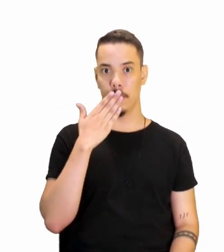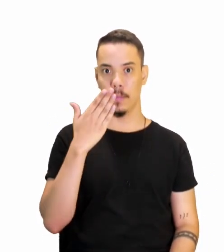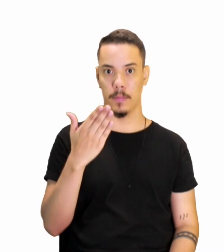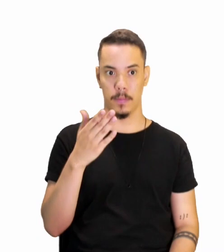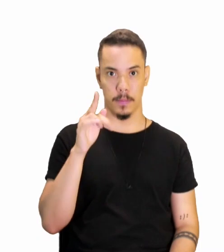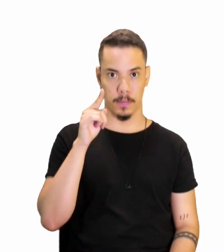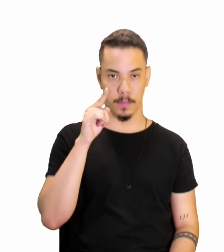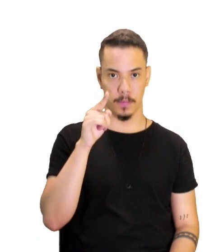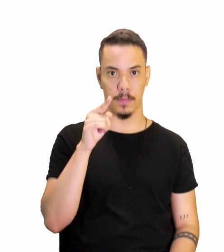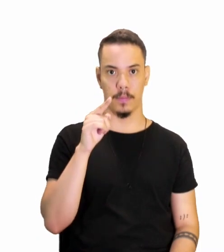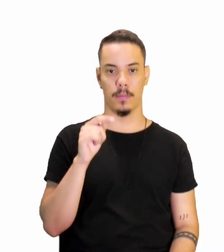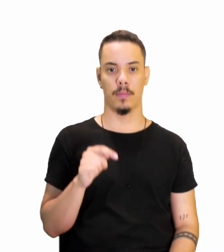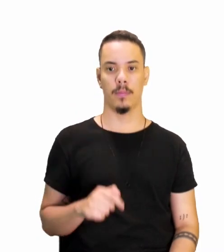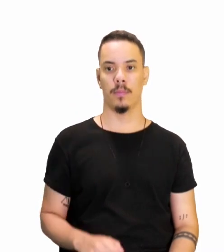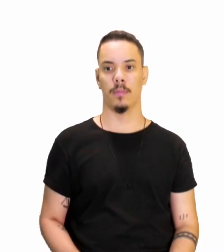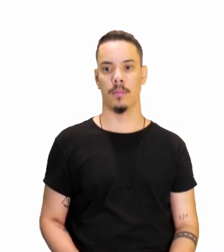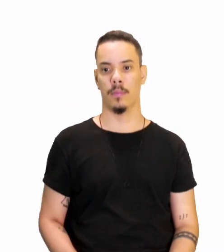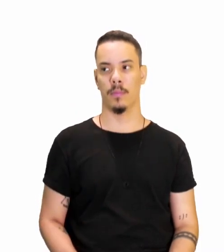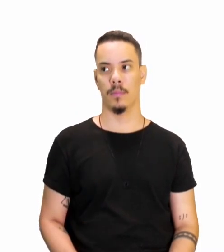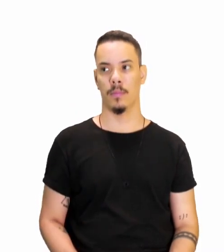amadinho,